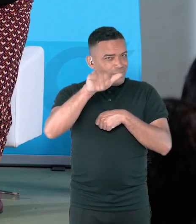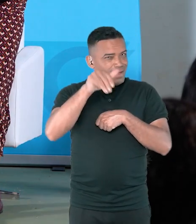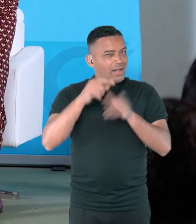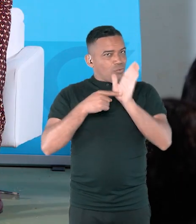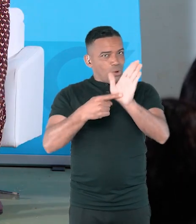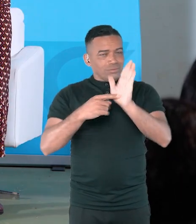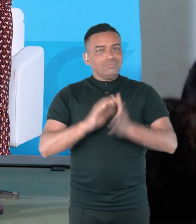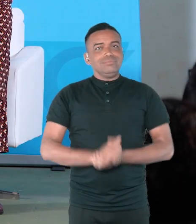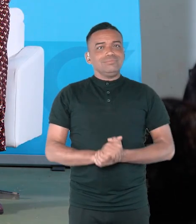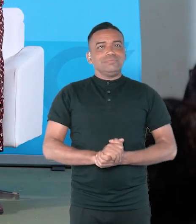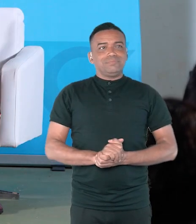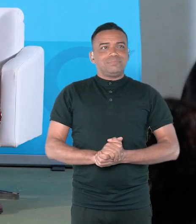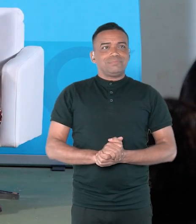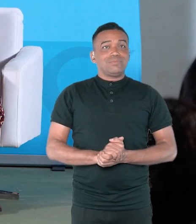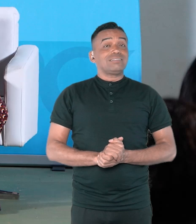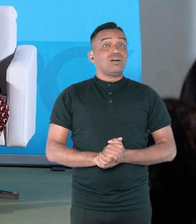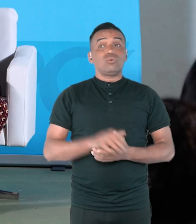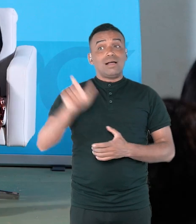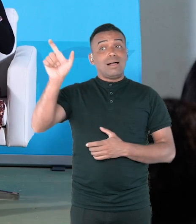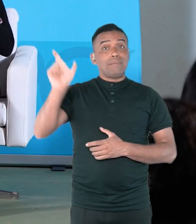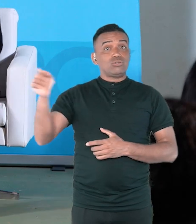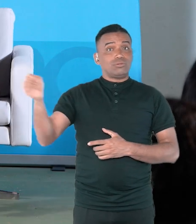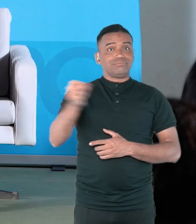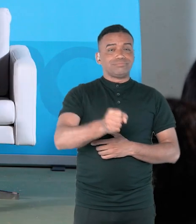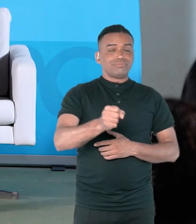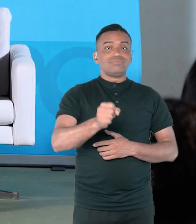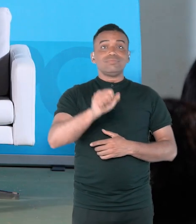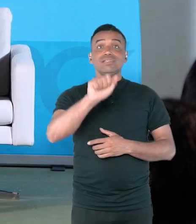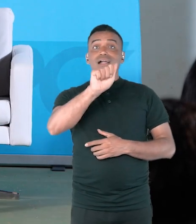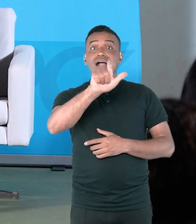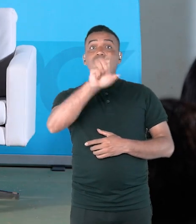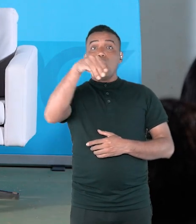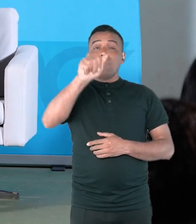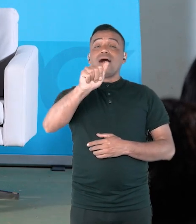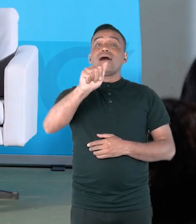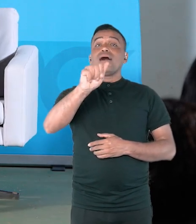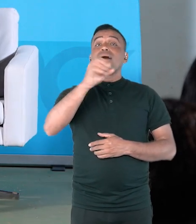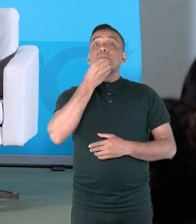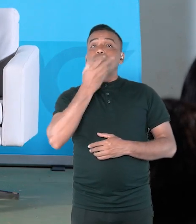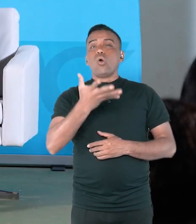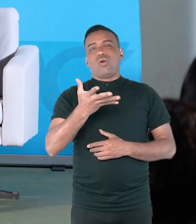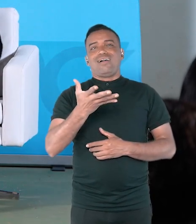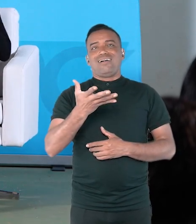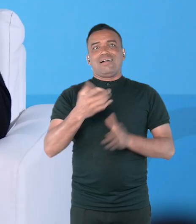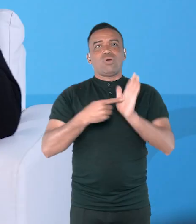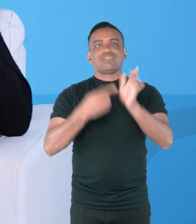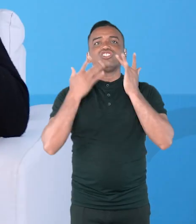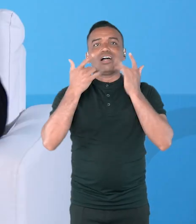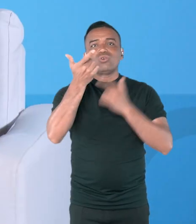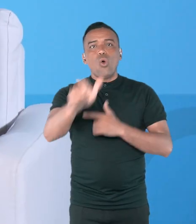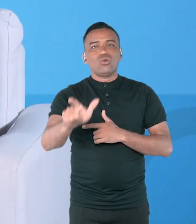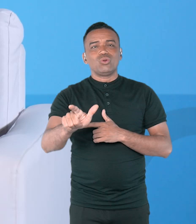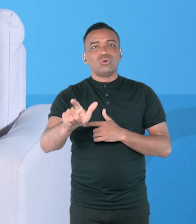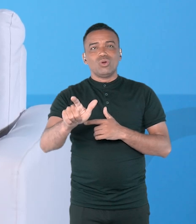te mostrar. E eu vou levar essa pessoa para ver Alma Boa de Saint-Saëns, do Brecht, que tem